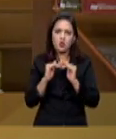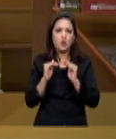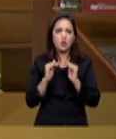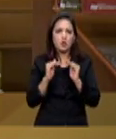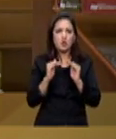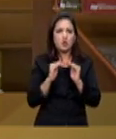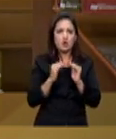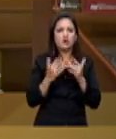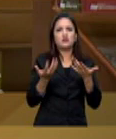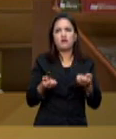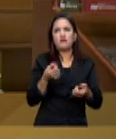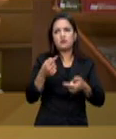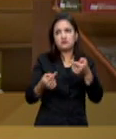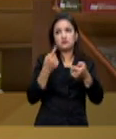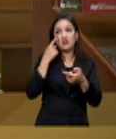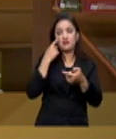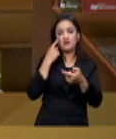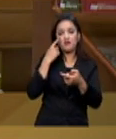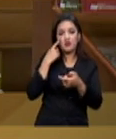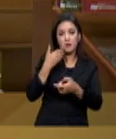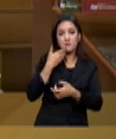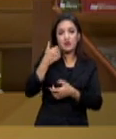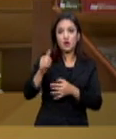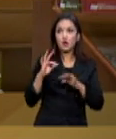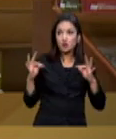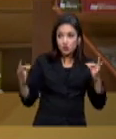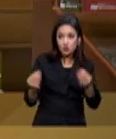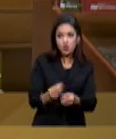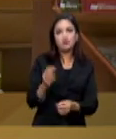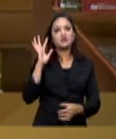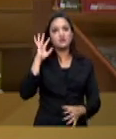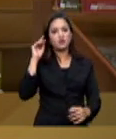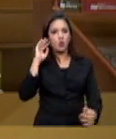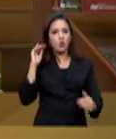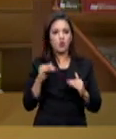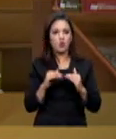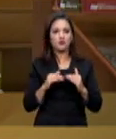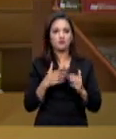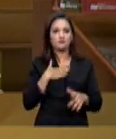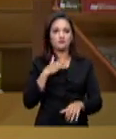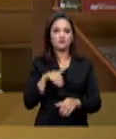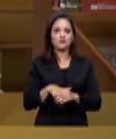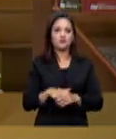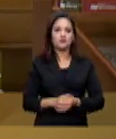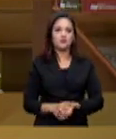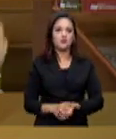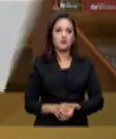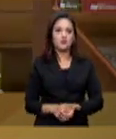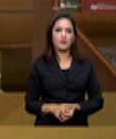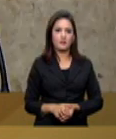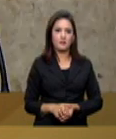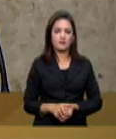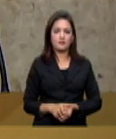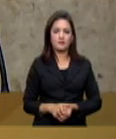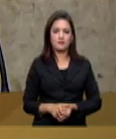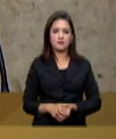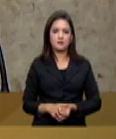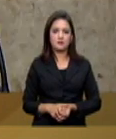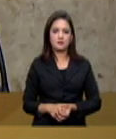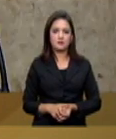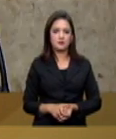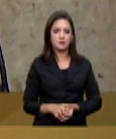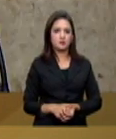conclusão harmoniosa em que todos possam concordar com o resultado final. É como voto. Muito